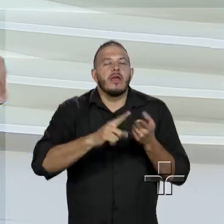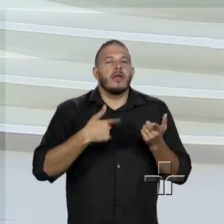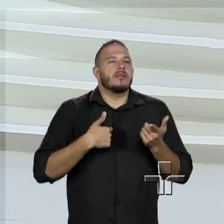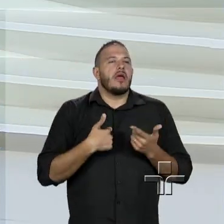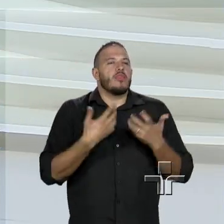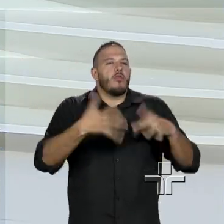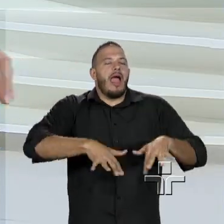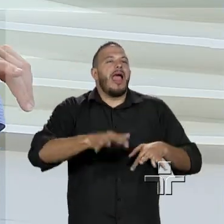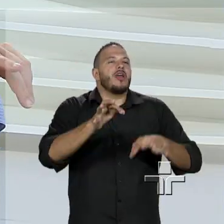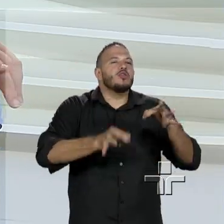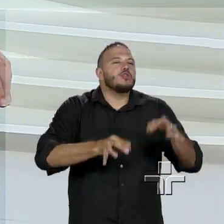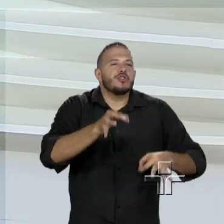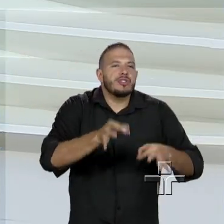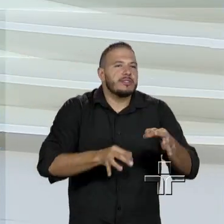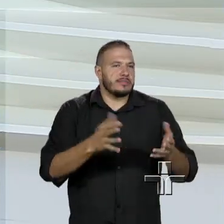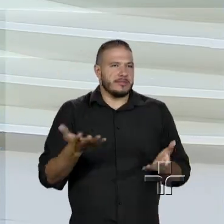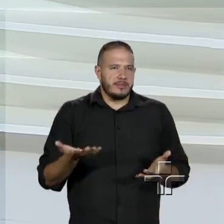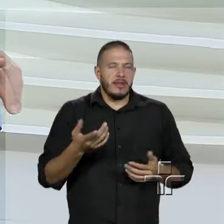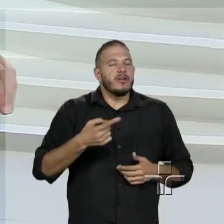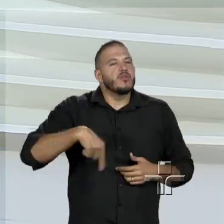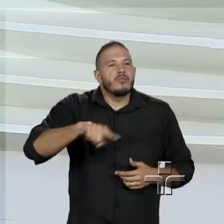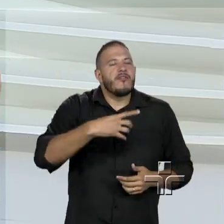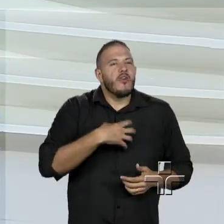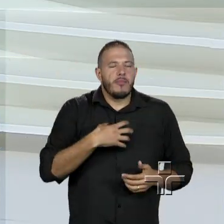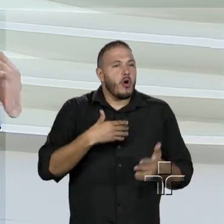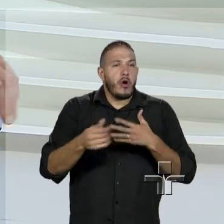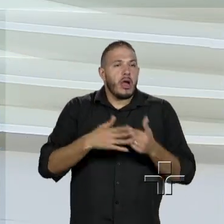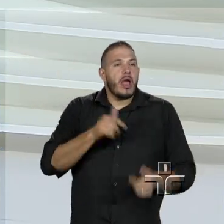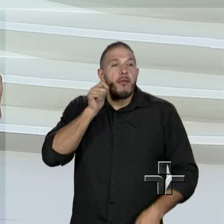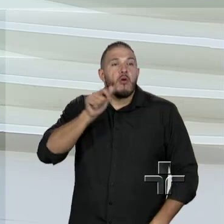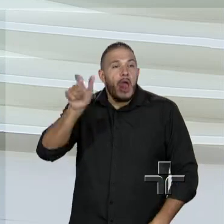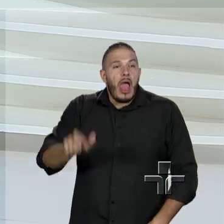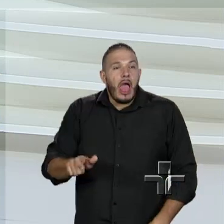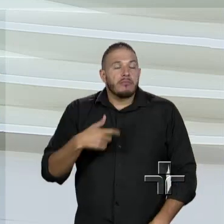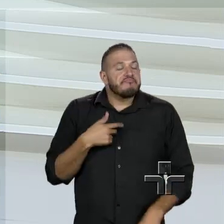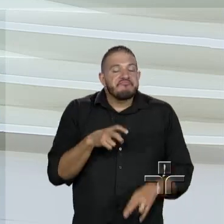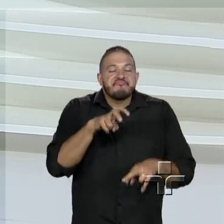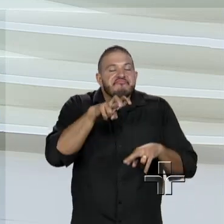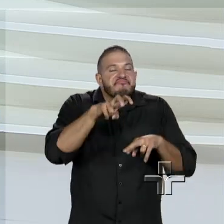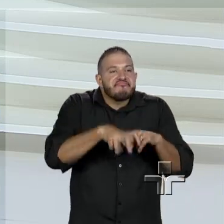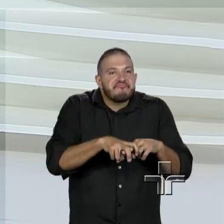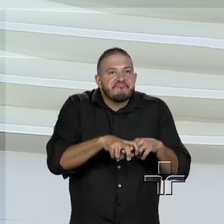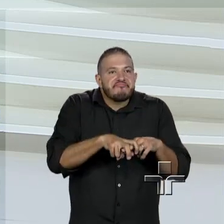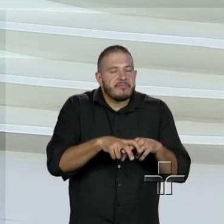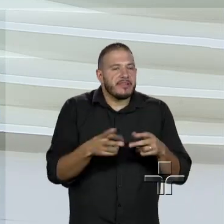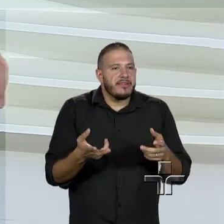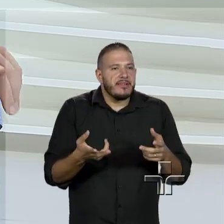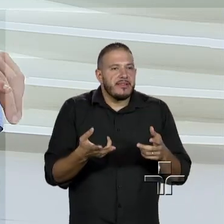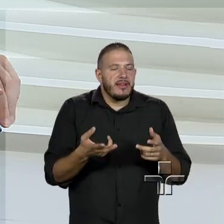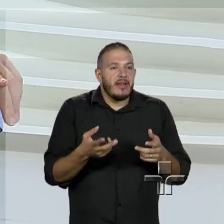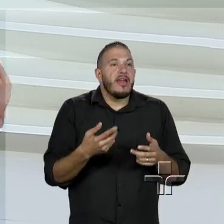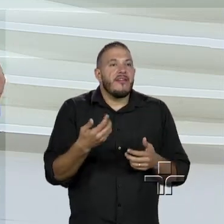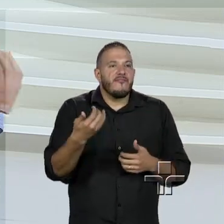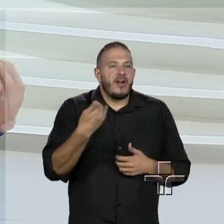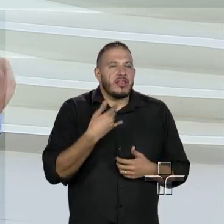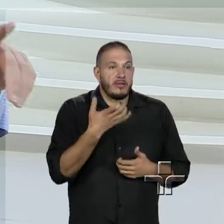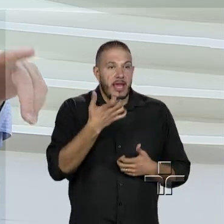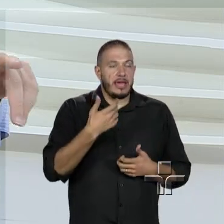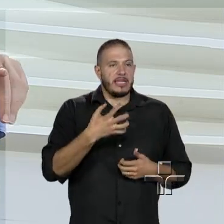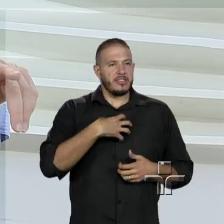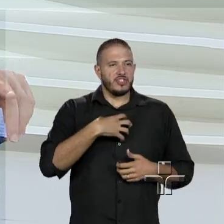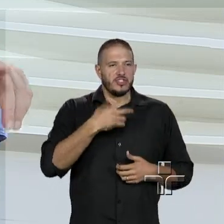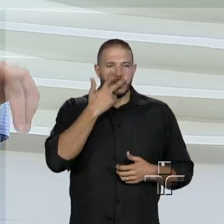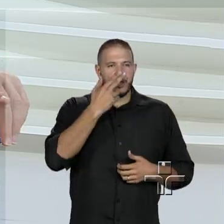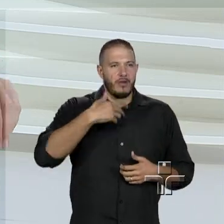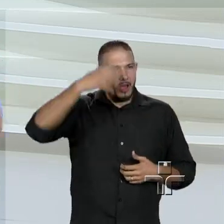De forma que você vê o seguinte, uma senhora qualquer sentou numa cadeira e disseram que ela queria bancar a rainha, não sei o que